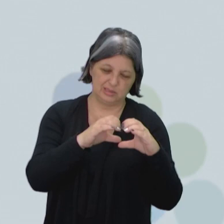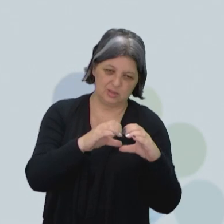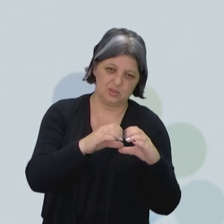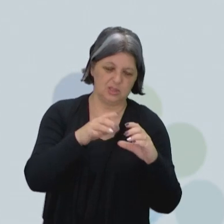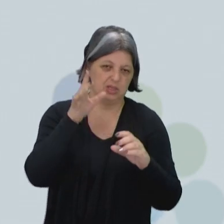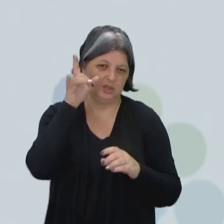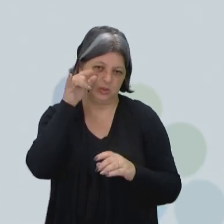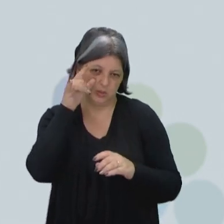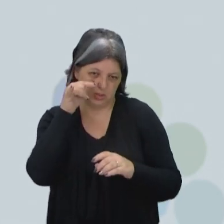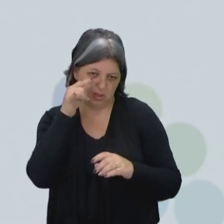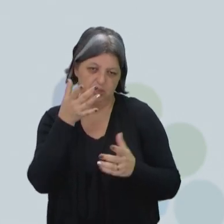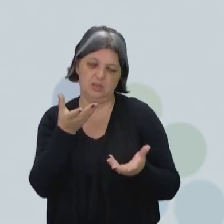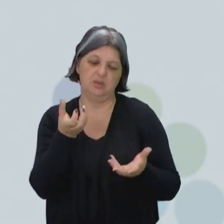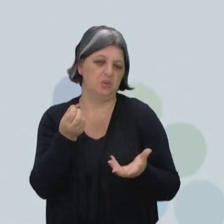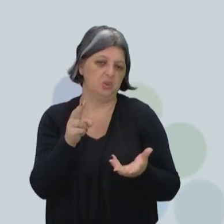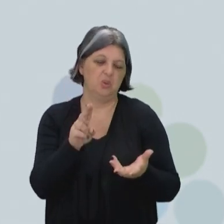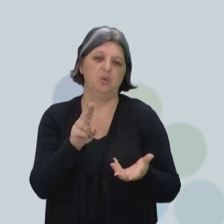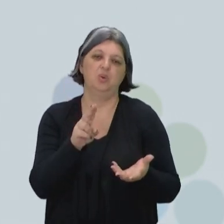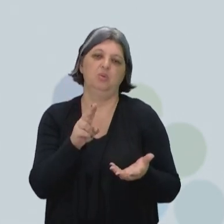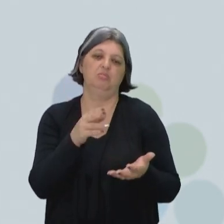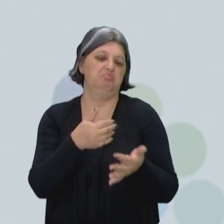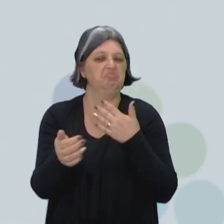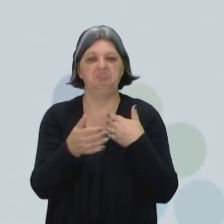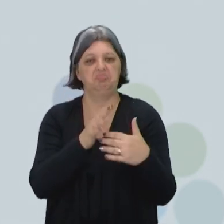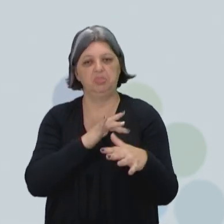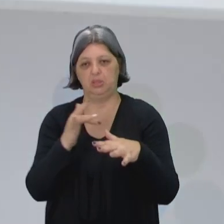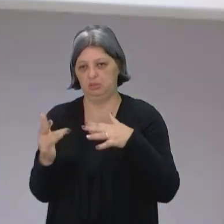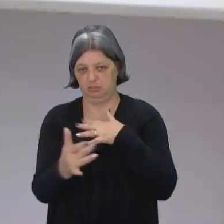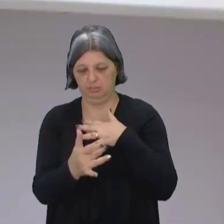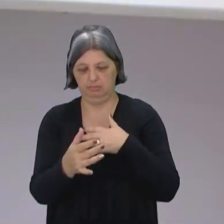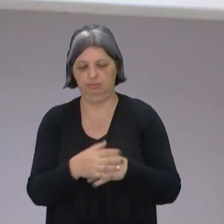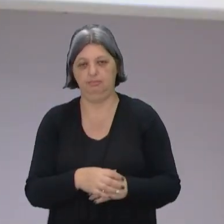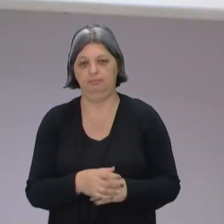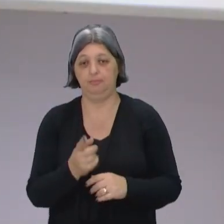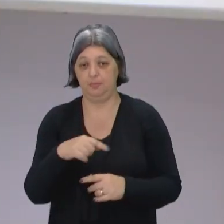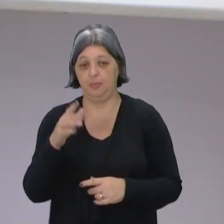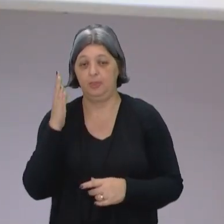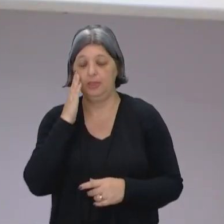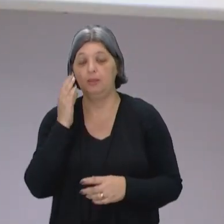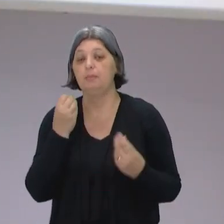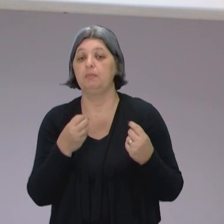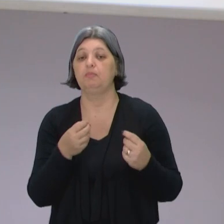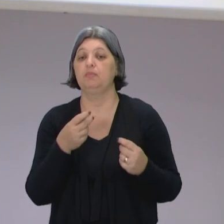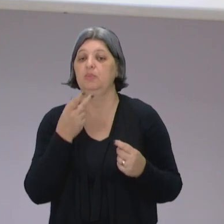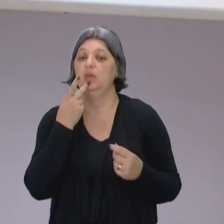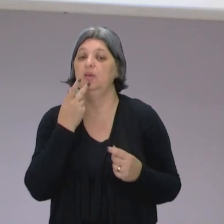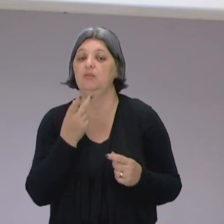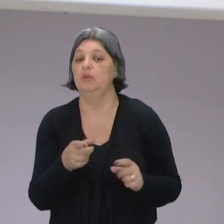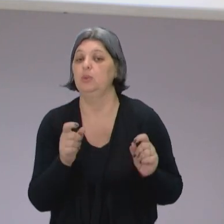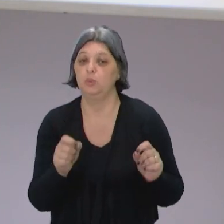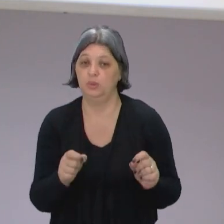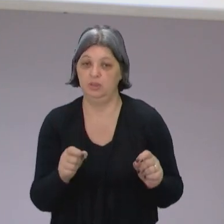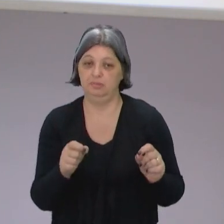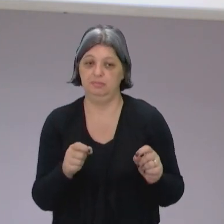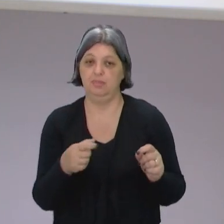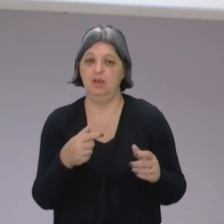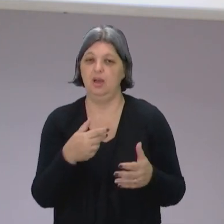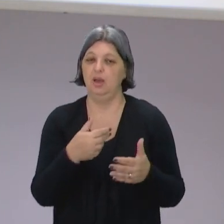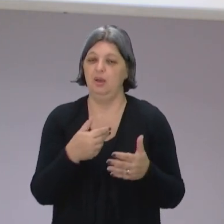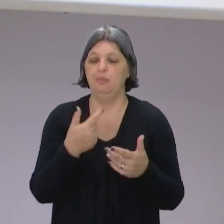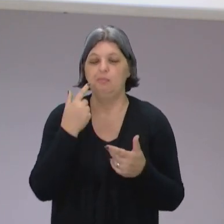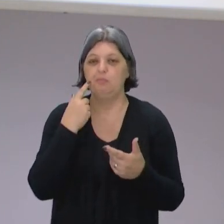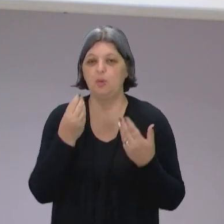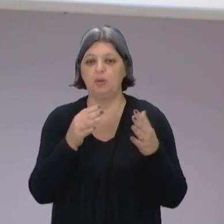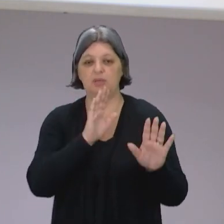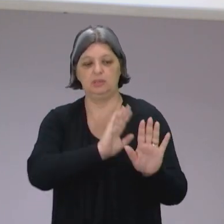outra parte de curtir em qualquer rede social, você automaticamente está dizendo alguma coisa. Sim. Né, Pro? E como que